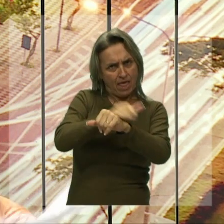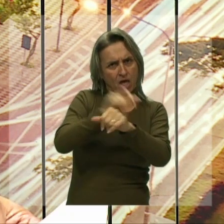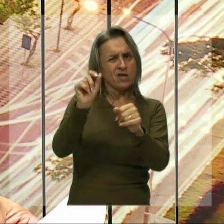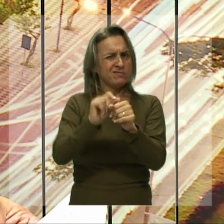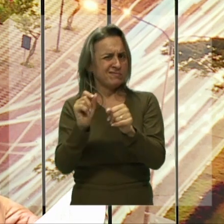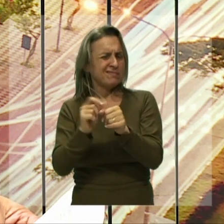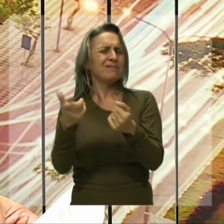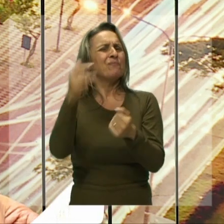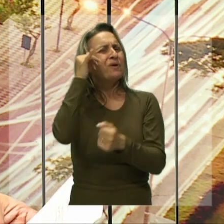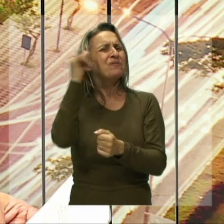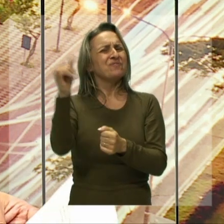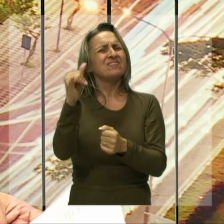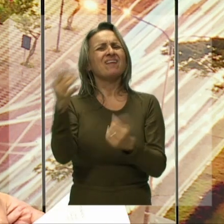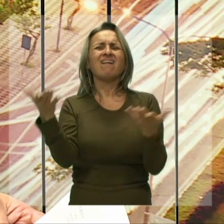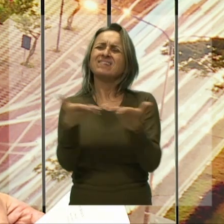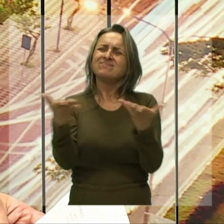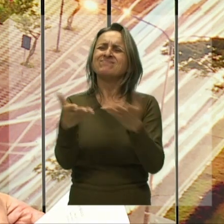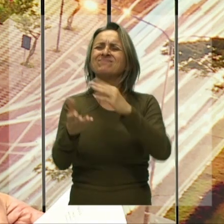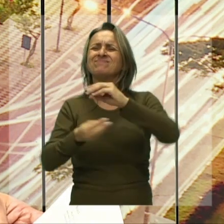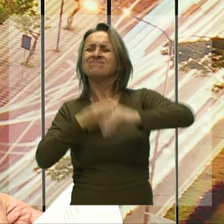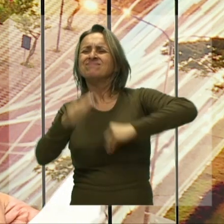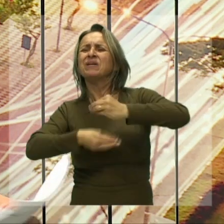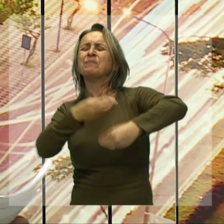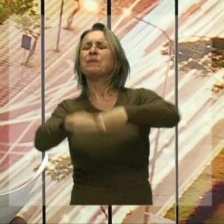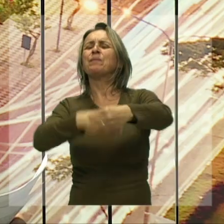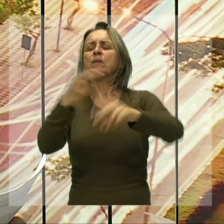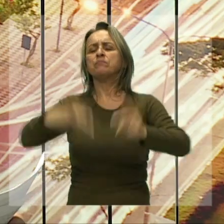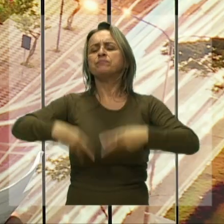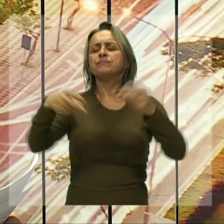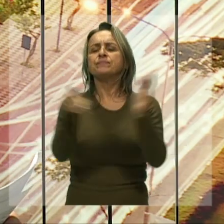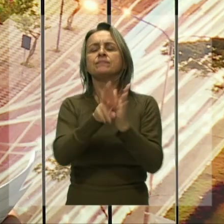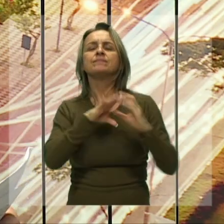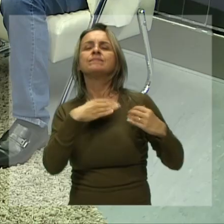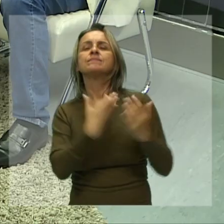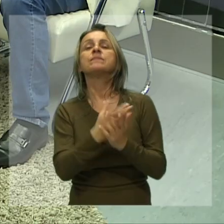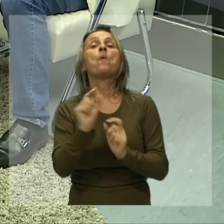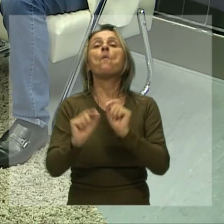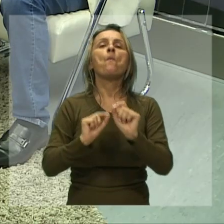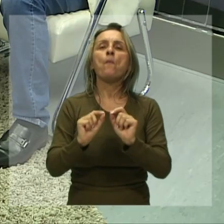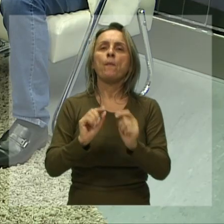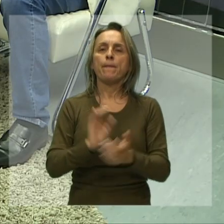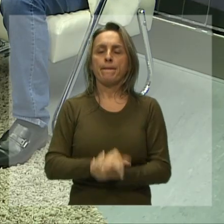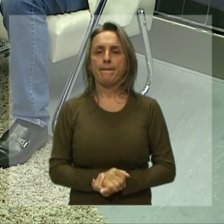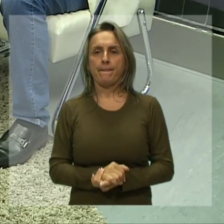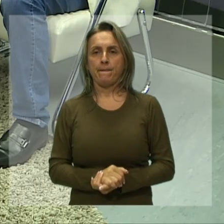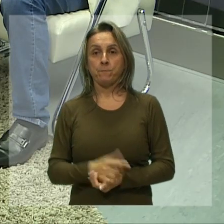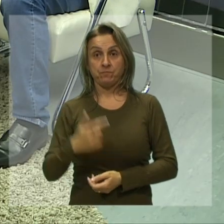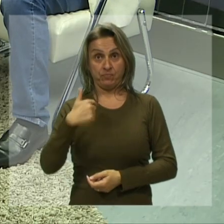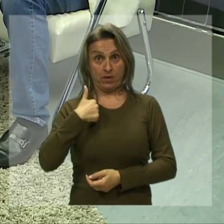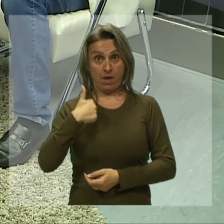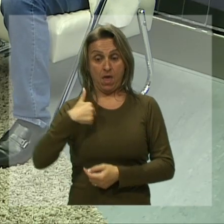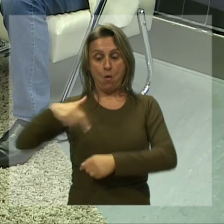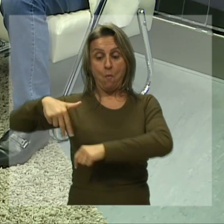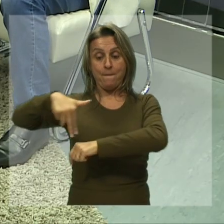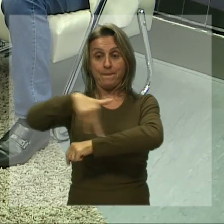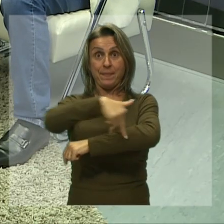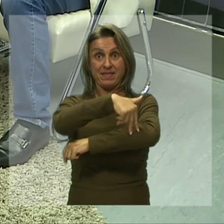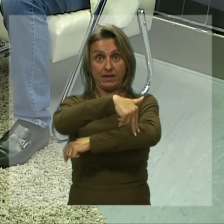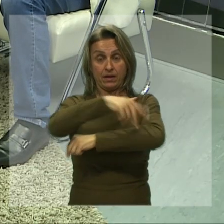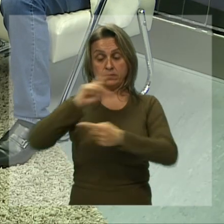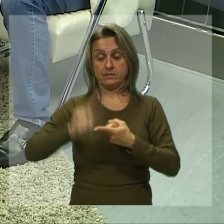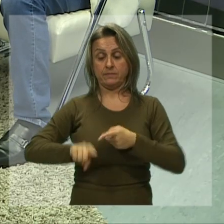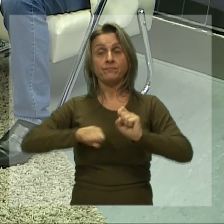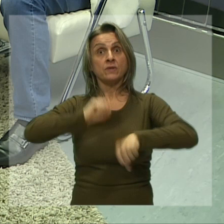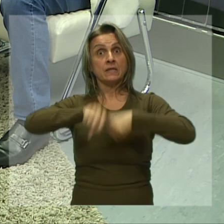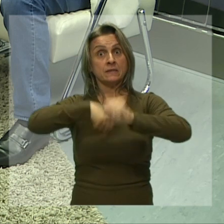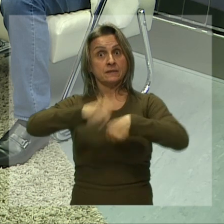dessa dimensão que estão hoje, né, pela percepção da própria comunidade? Eu sou pedestre, ciclista, motociclista e